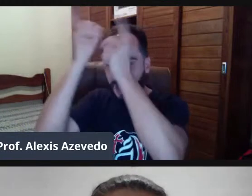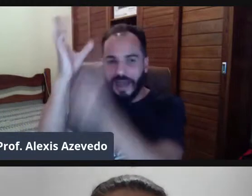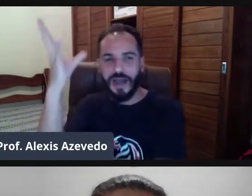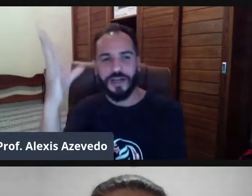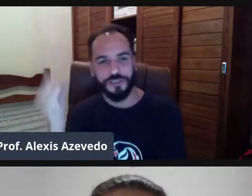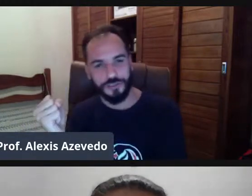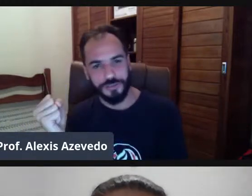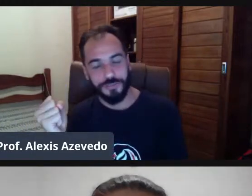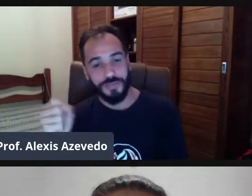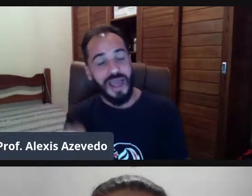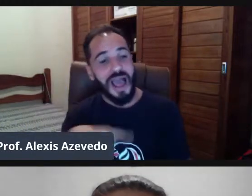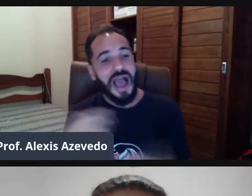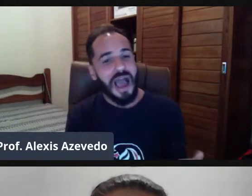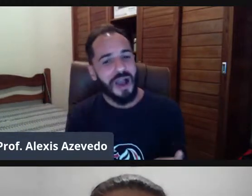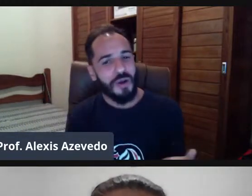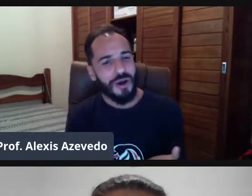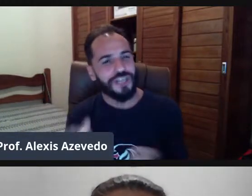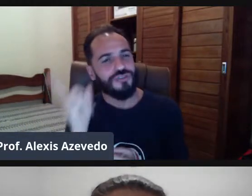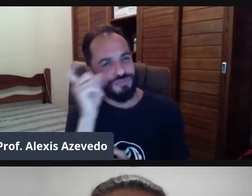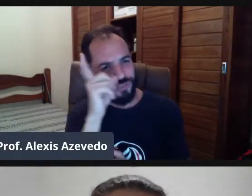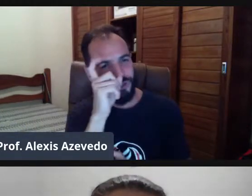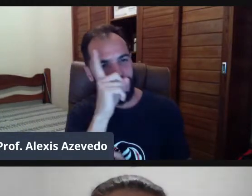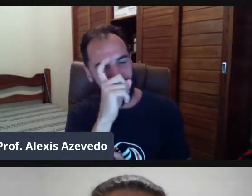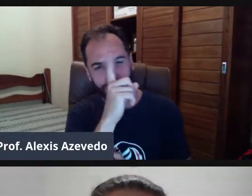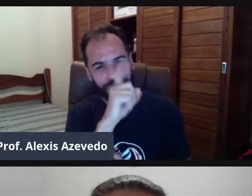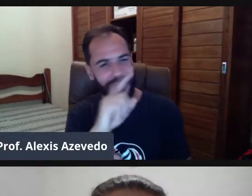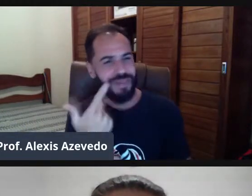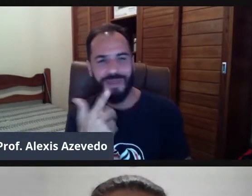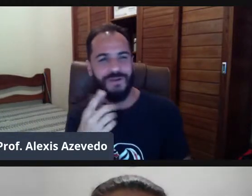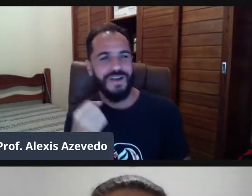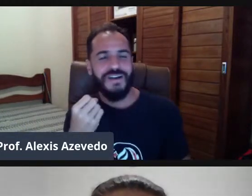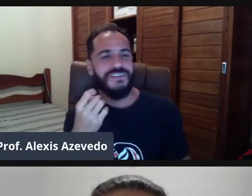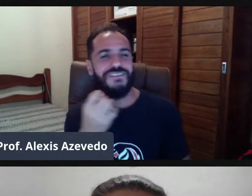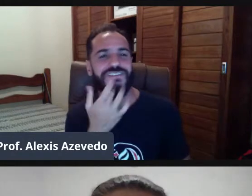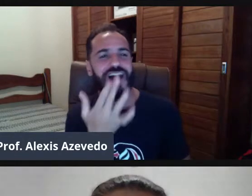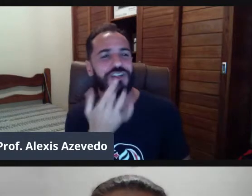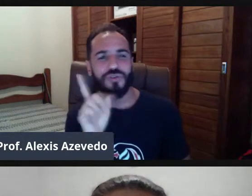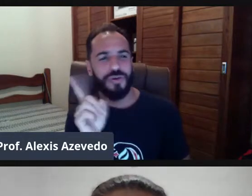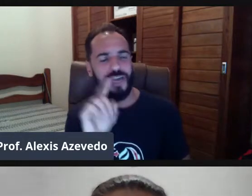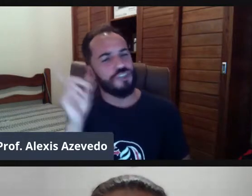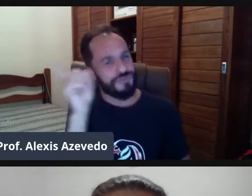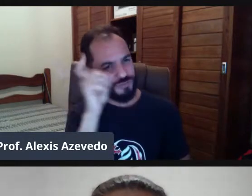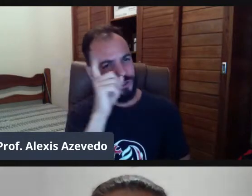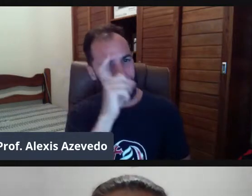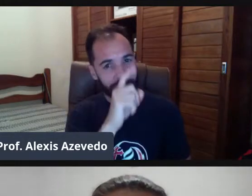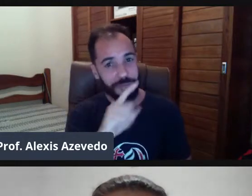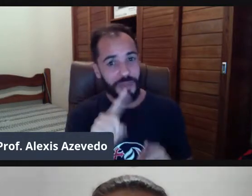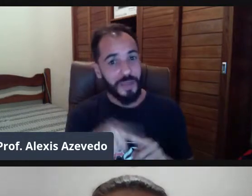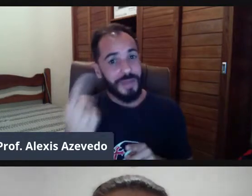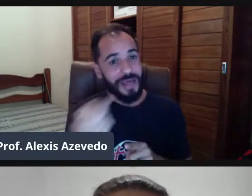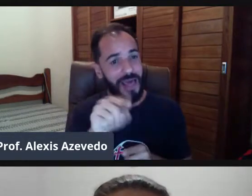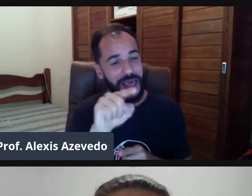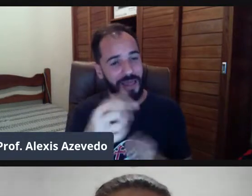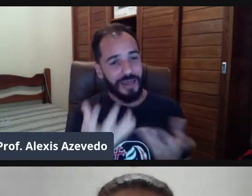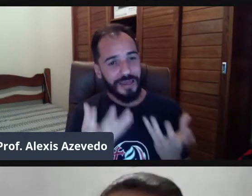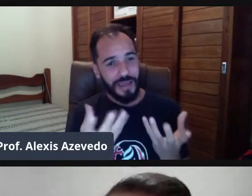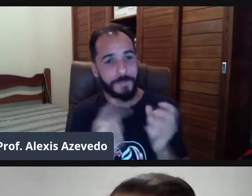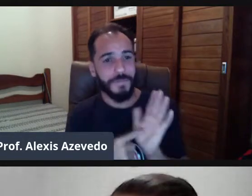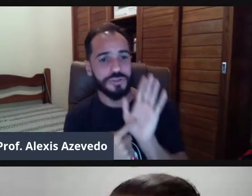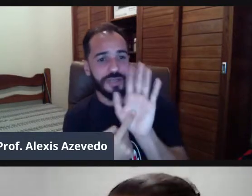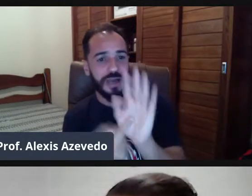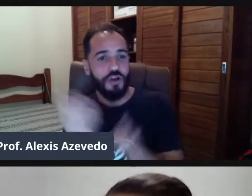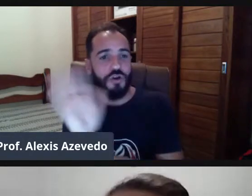esse momento remoto, não. É o que a Fátima mesmo falou, eu quis mostrar um pouco o vídeo,